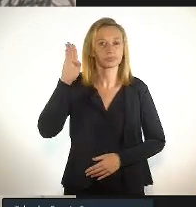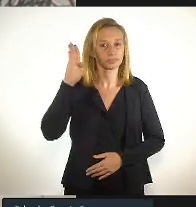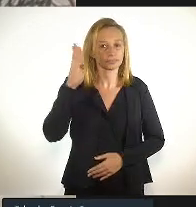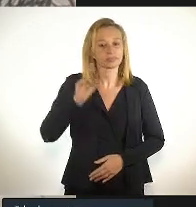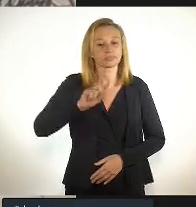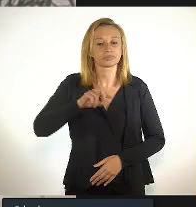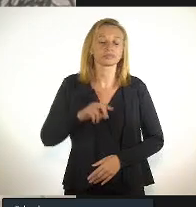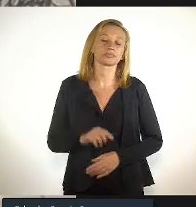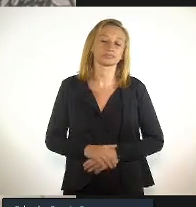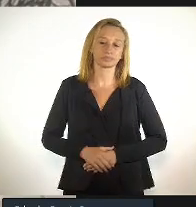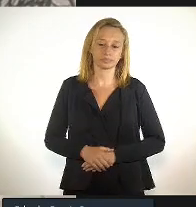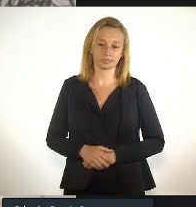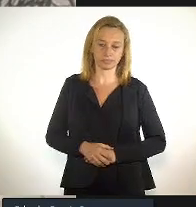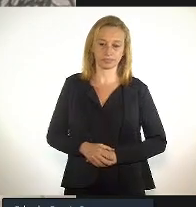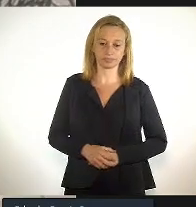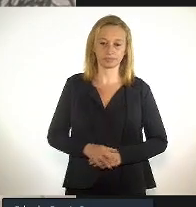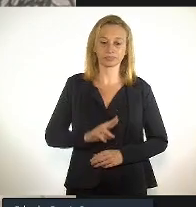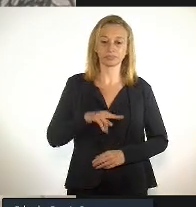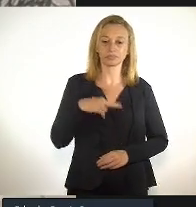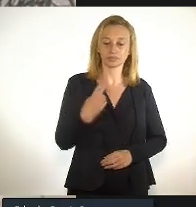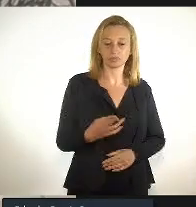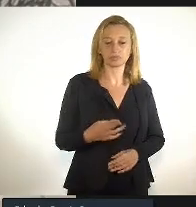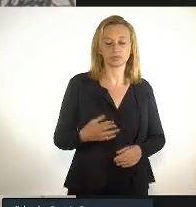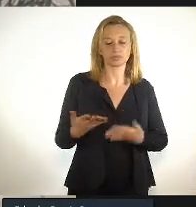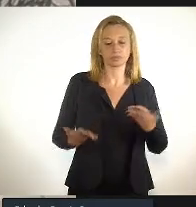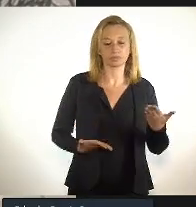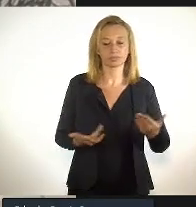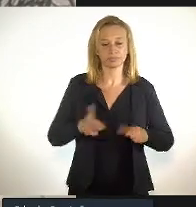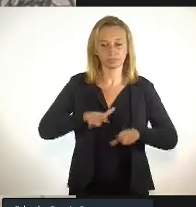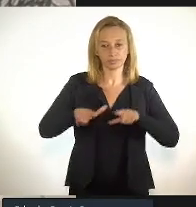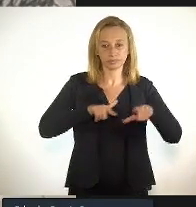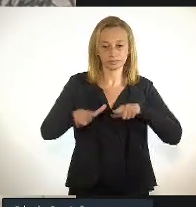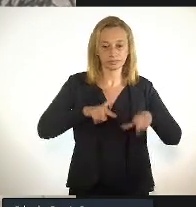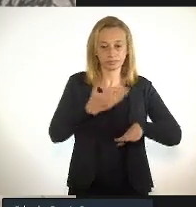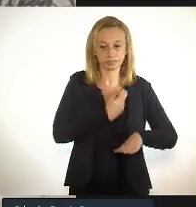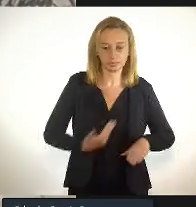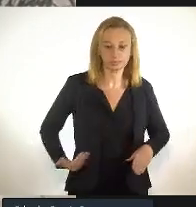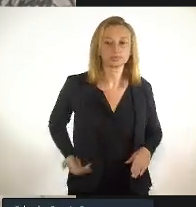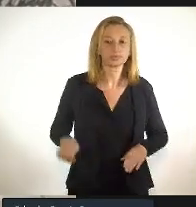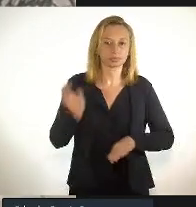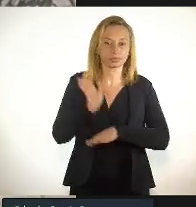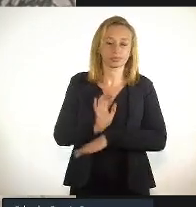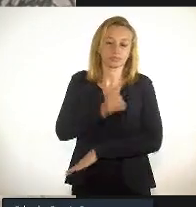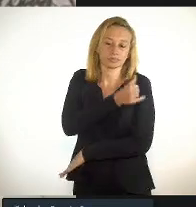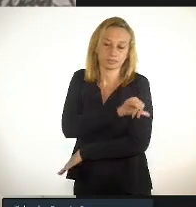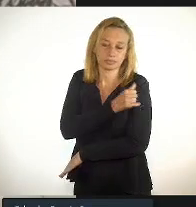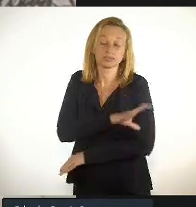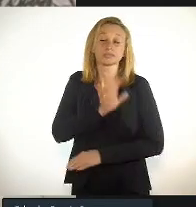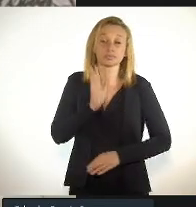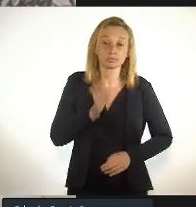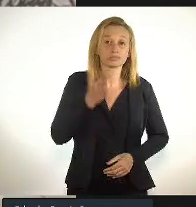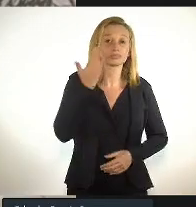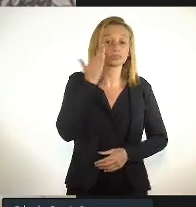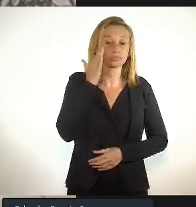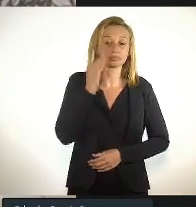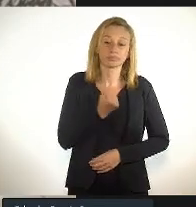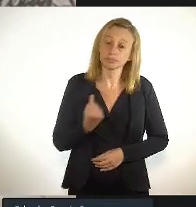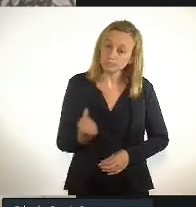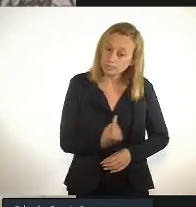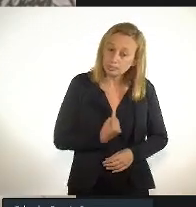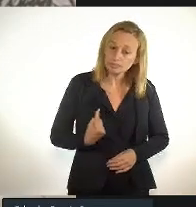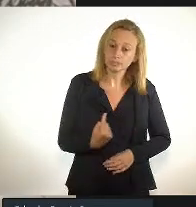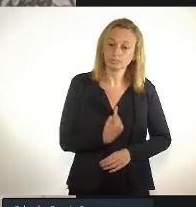ou ocupante de cargo ou emprego público no estado do Rio de Janeiro, já que entendemos que a